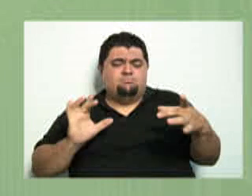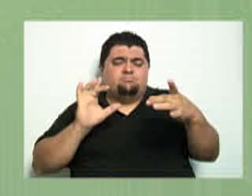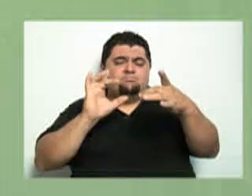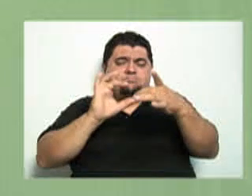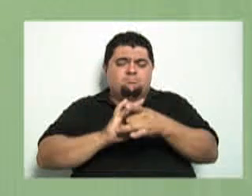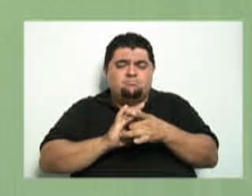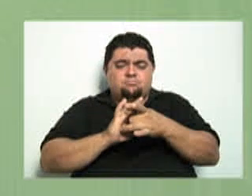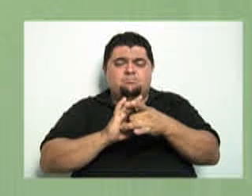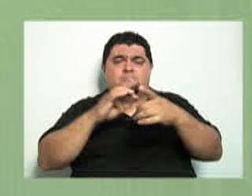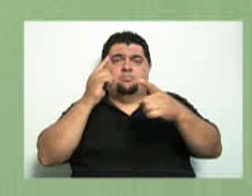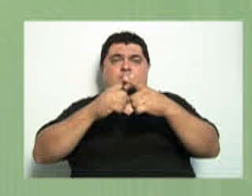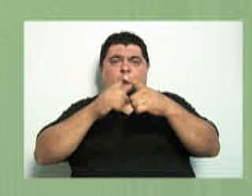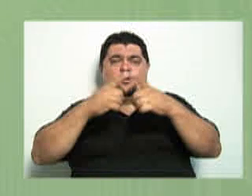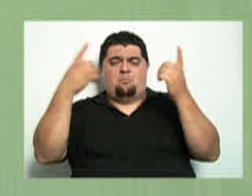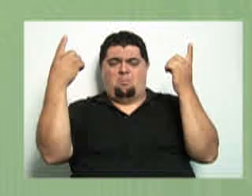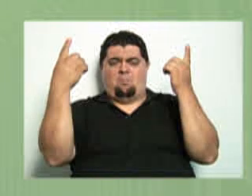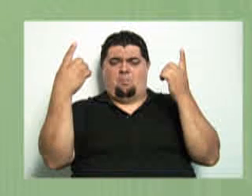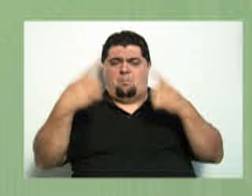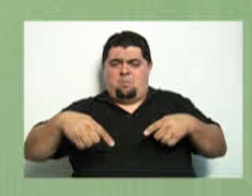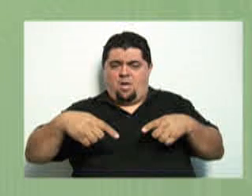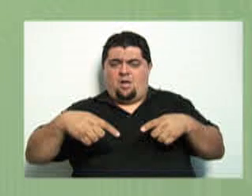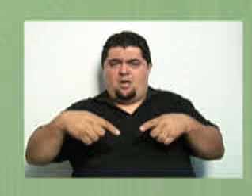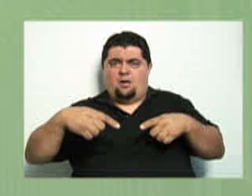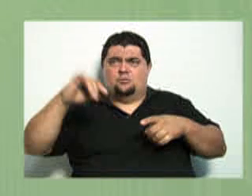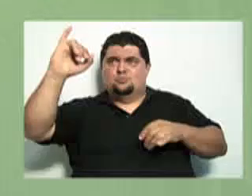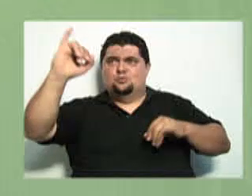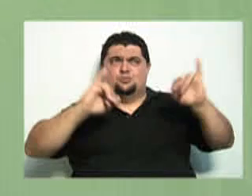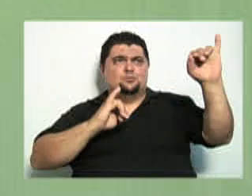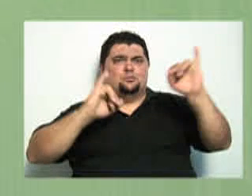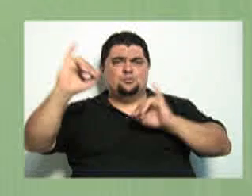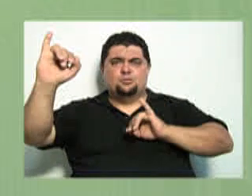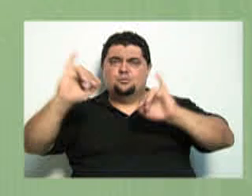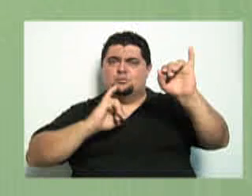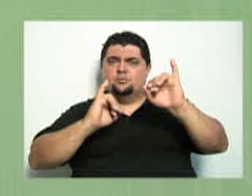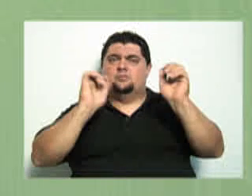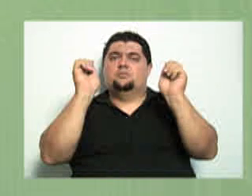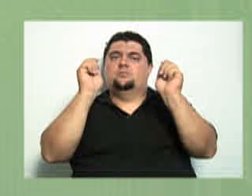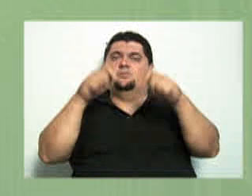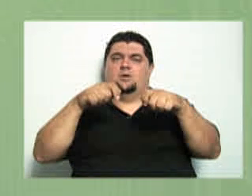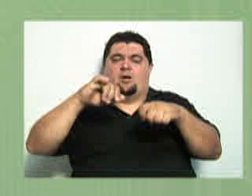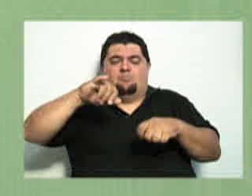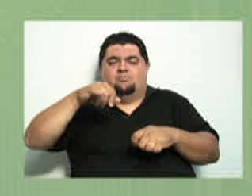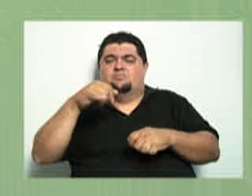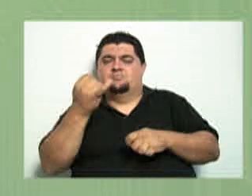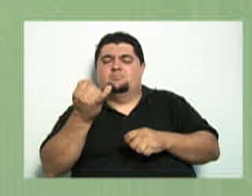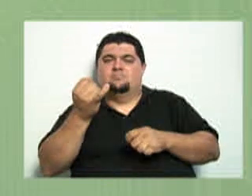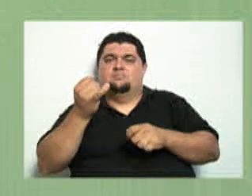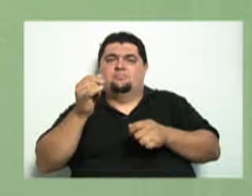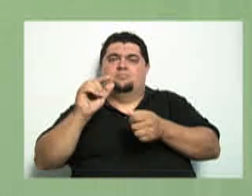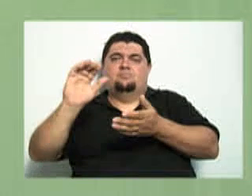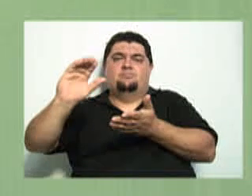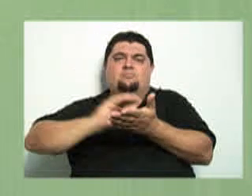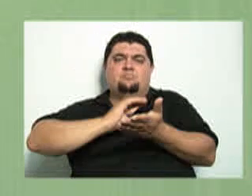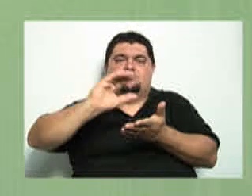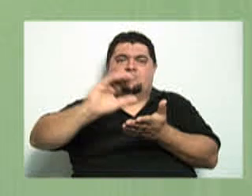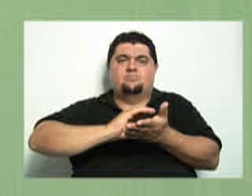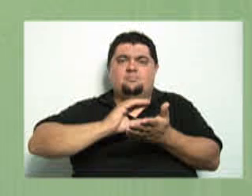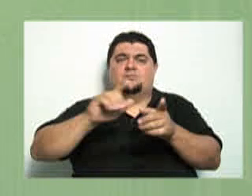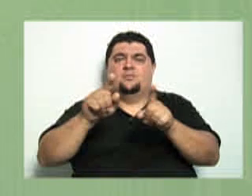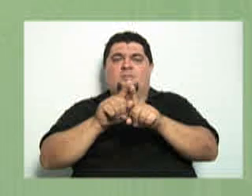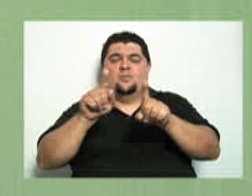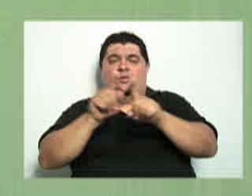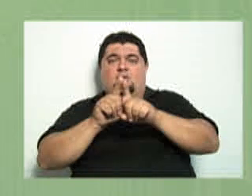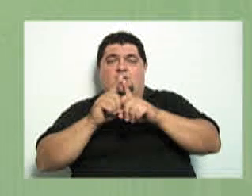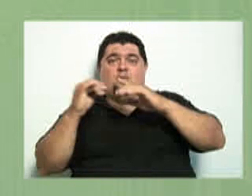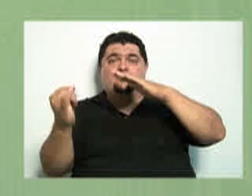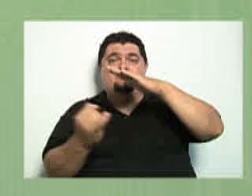se trata de competir internacionalmente, ela aproveitará melhor os recursos e as instituições de